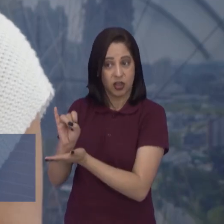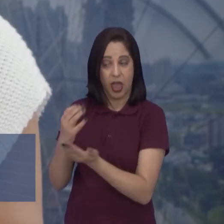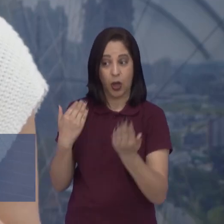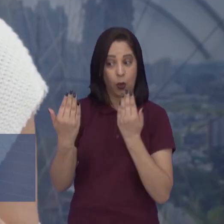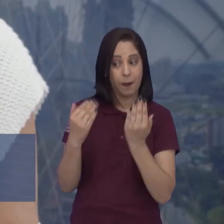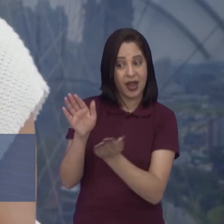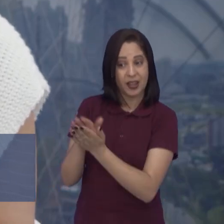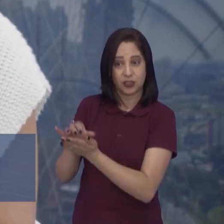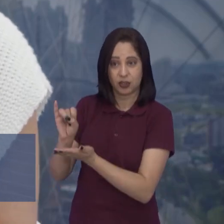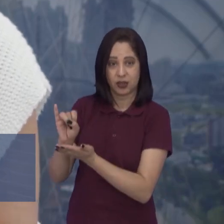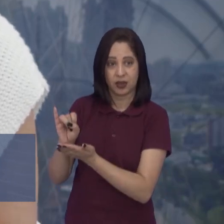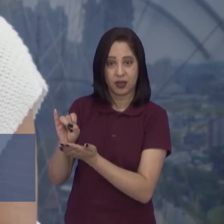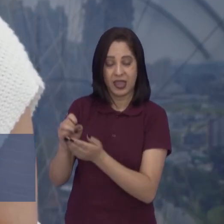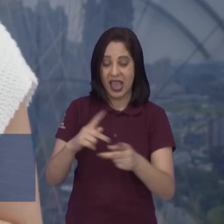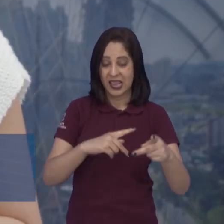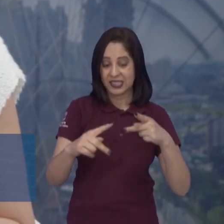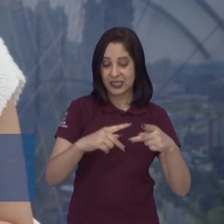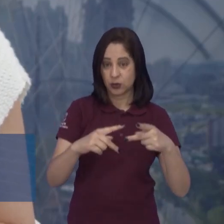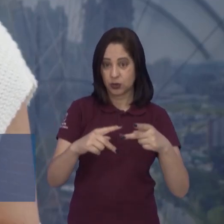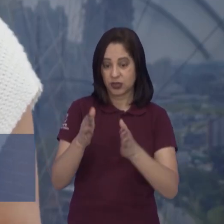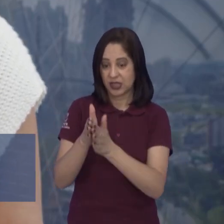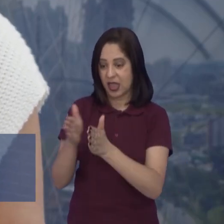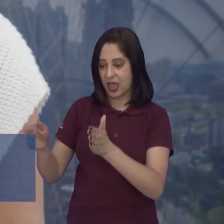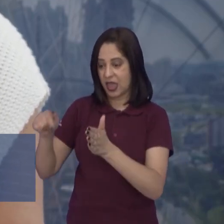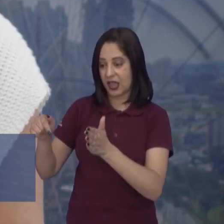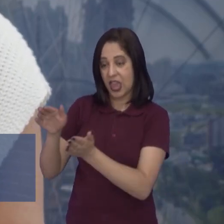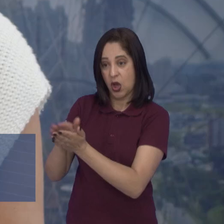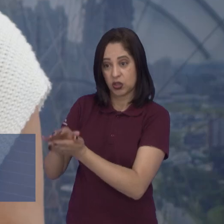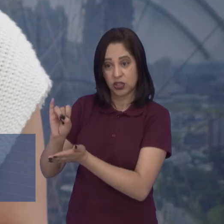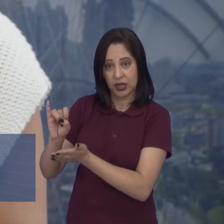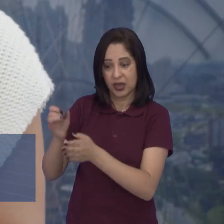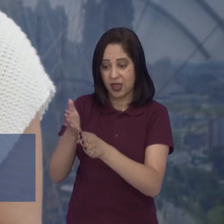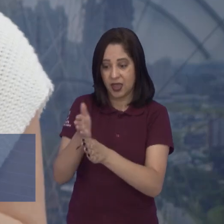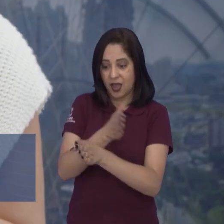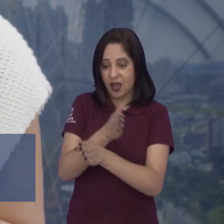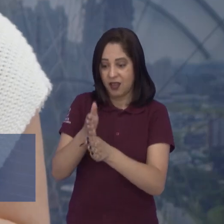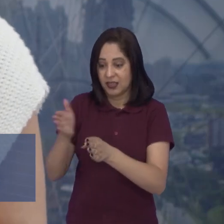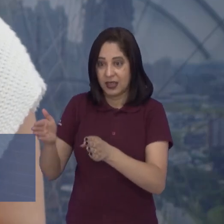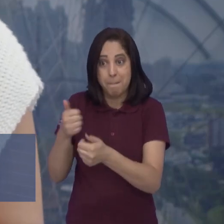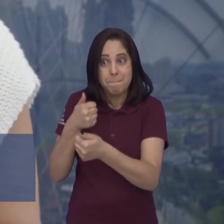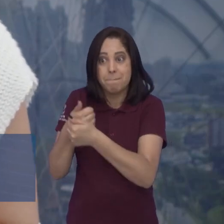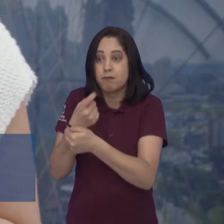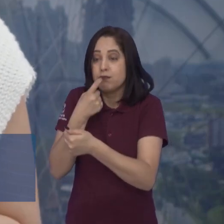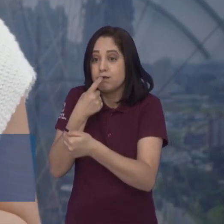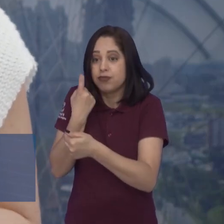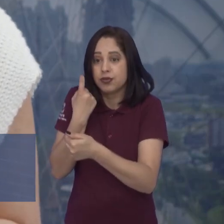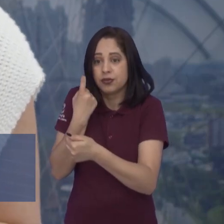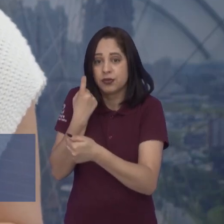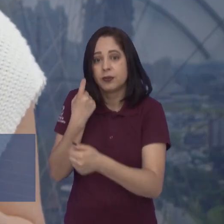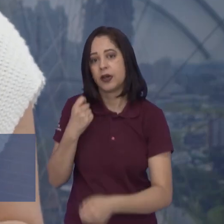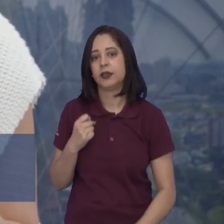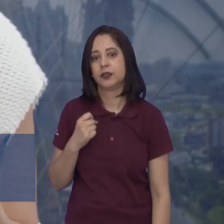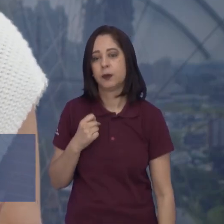É uma divisa ali que não tem um espaço entre uma cidade e outra. E acredito, falando como uma pessoa que